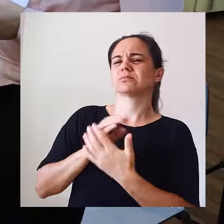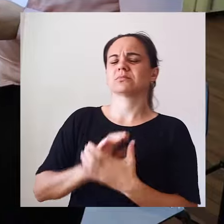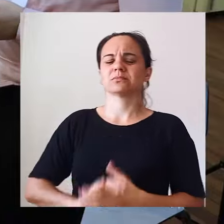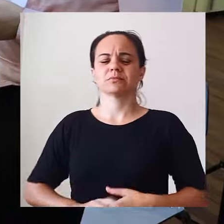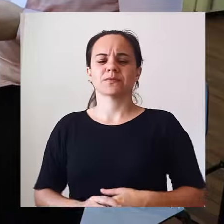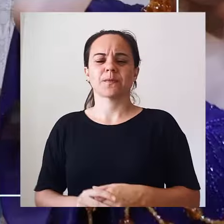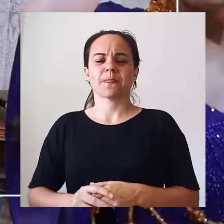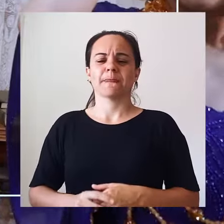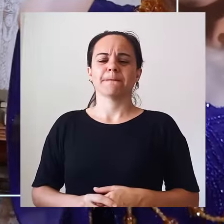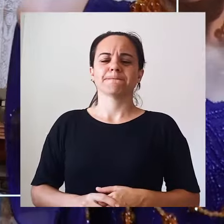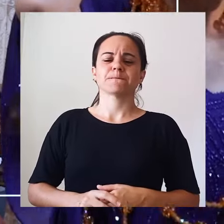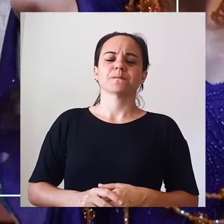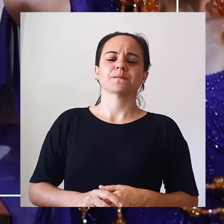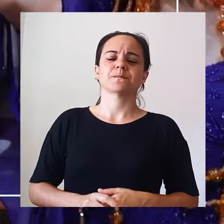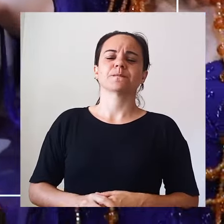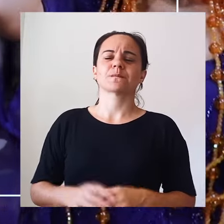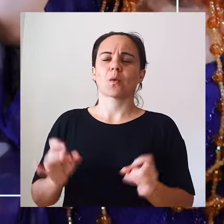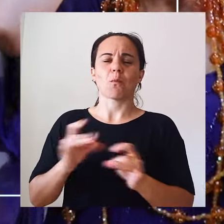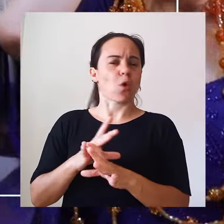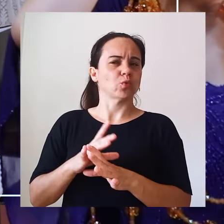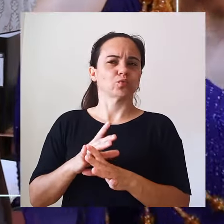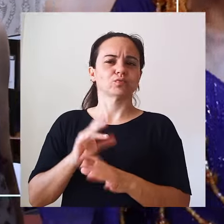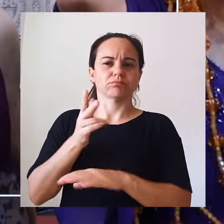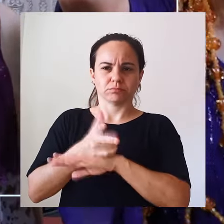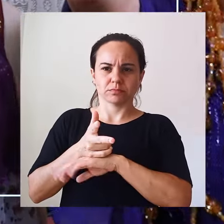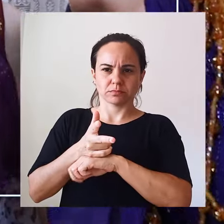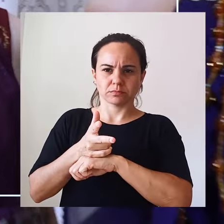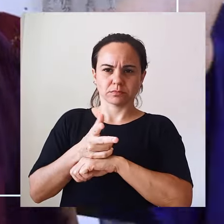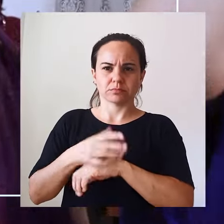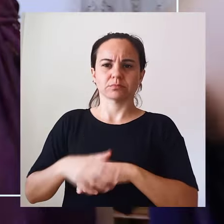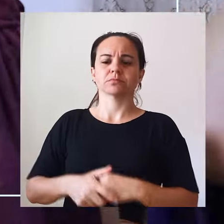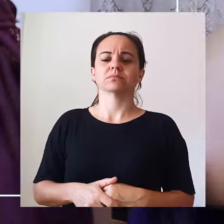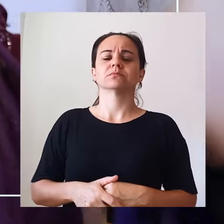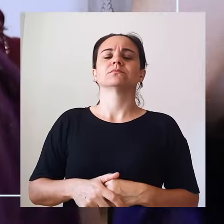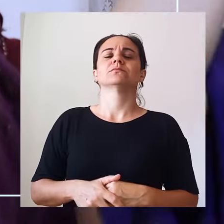Pronto. Vai. Sim, continua. Agora, Alzira, continua.